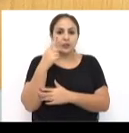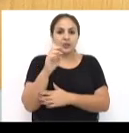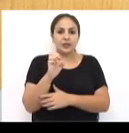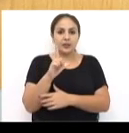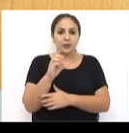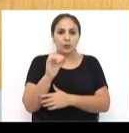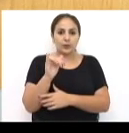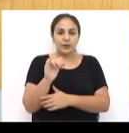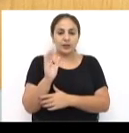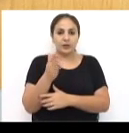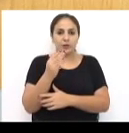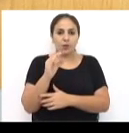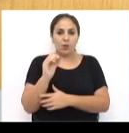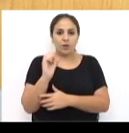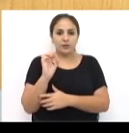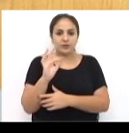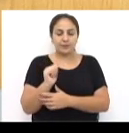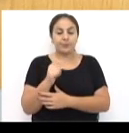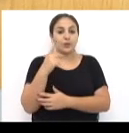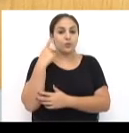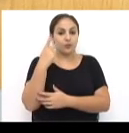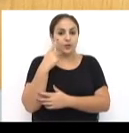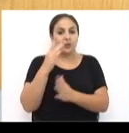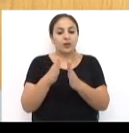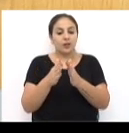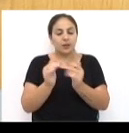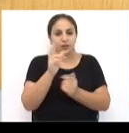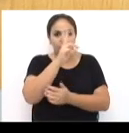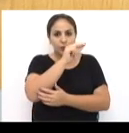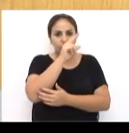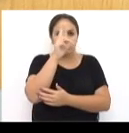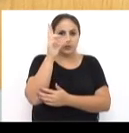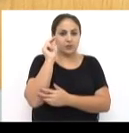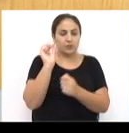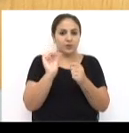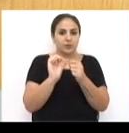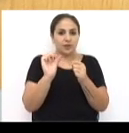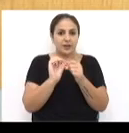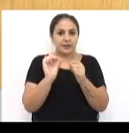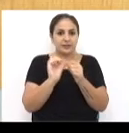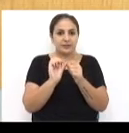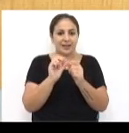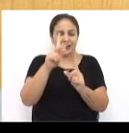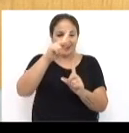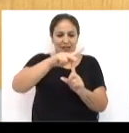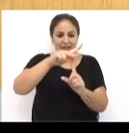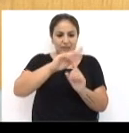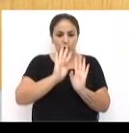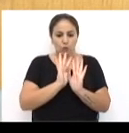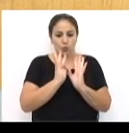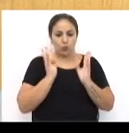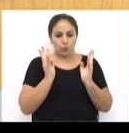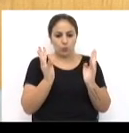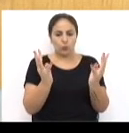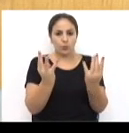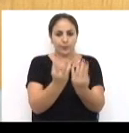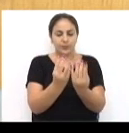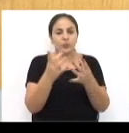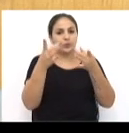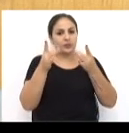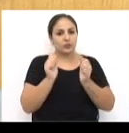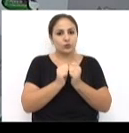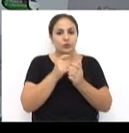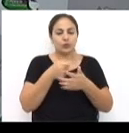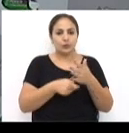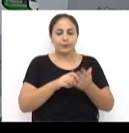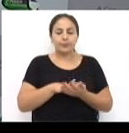vereador Eloy Costa. O PMDBista quer que o poder público faça o cercamento do Parque da Gari. Os detalhes com o